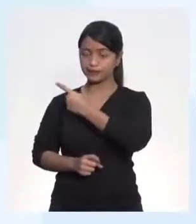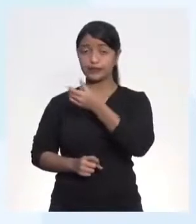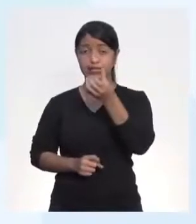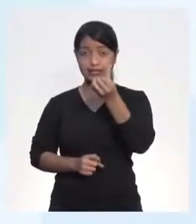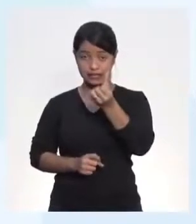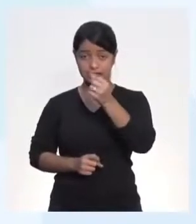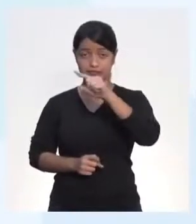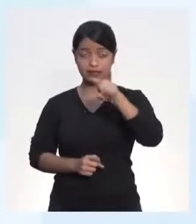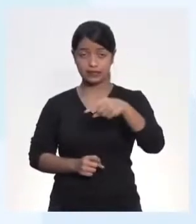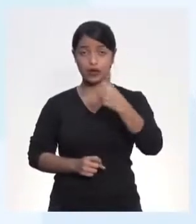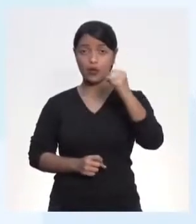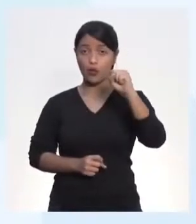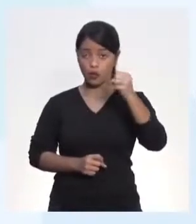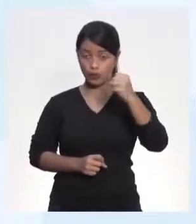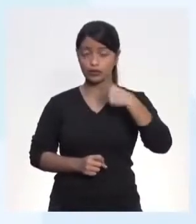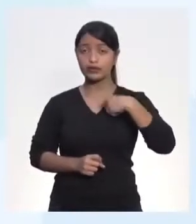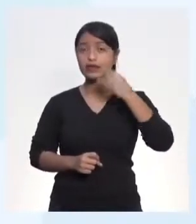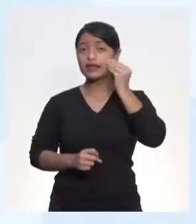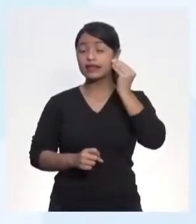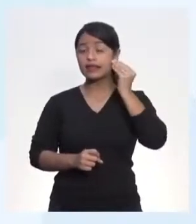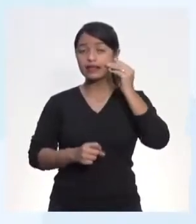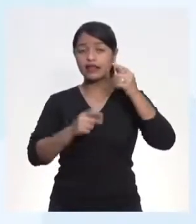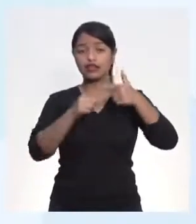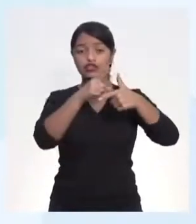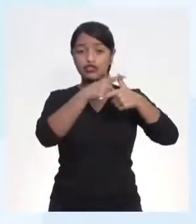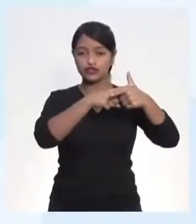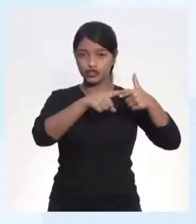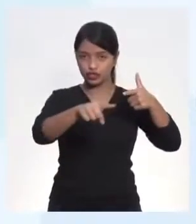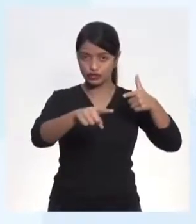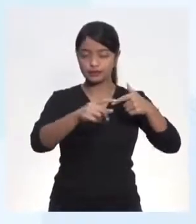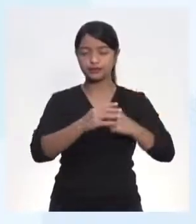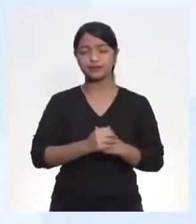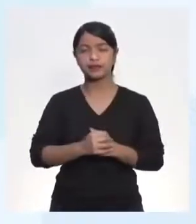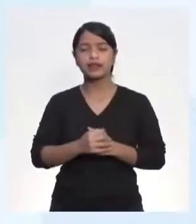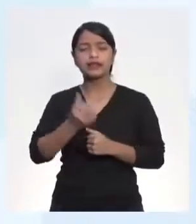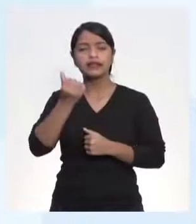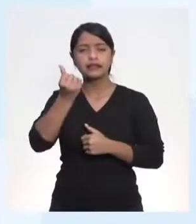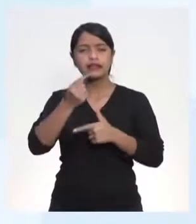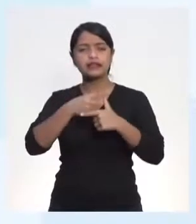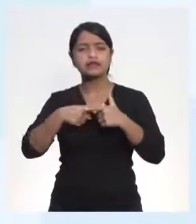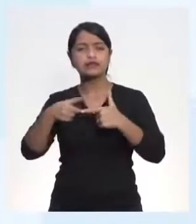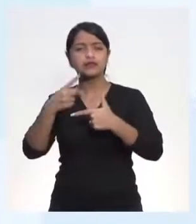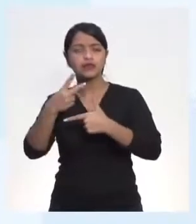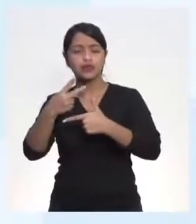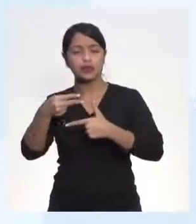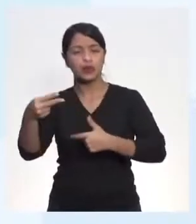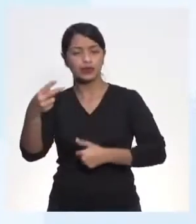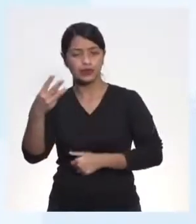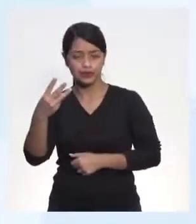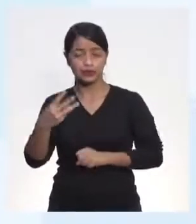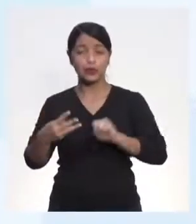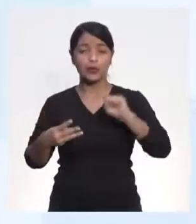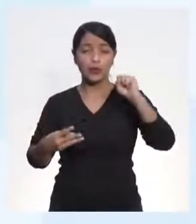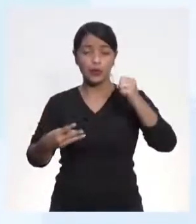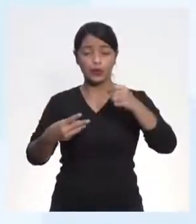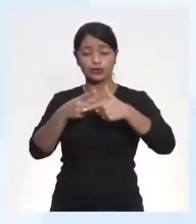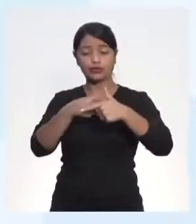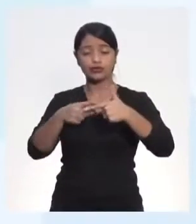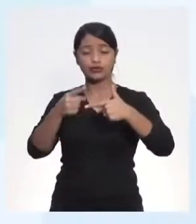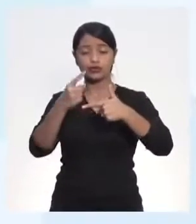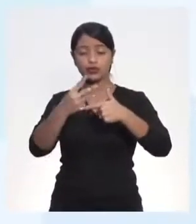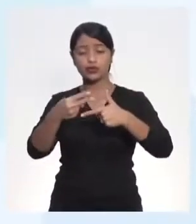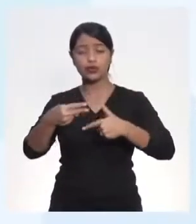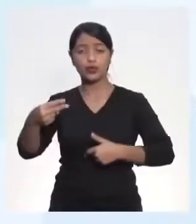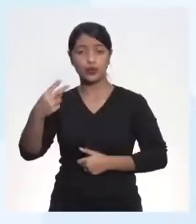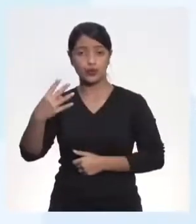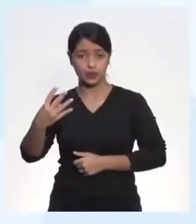ontem, e aí eu ia dividindo. Então, 6 eu dividia por 2, encontrava 3. O 8 dividido por 2, encontrava 4. Aqui,